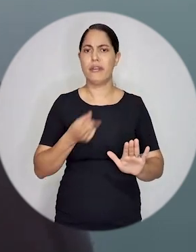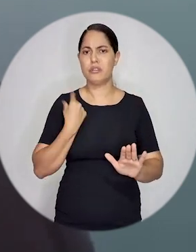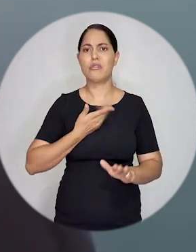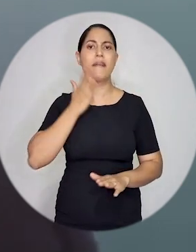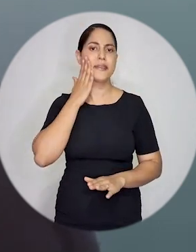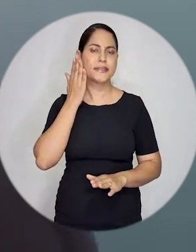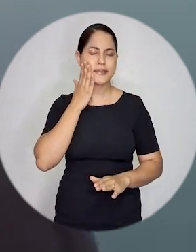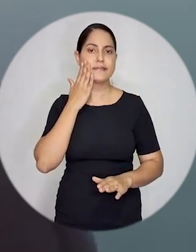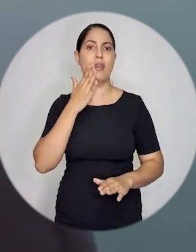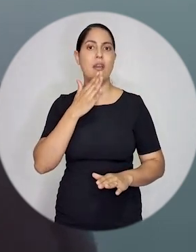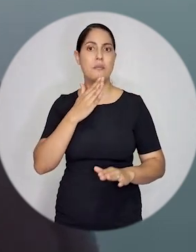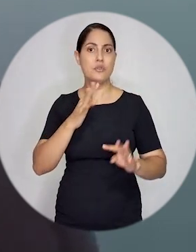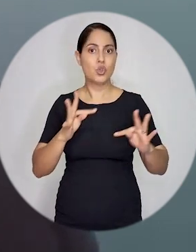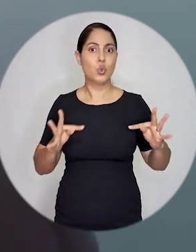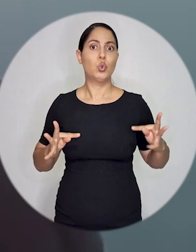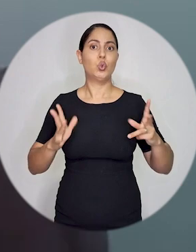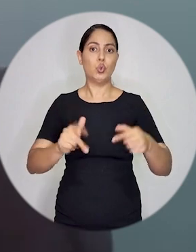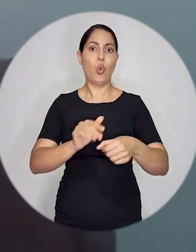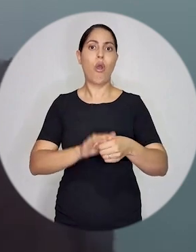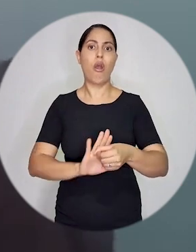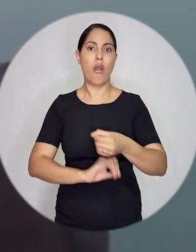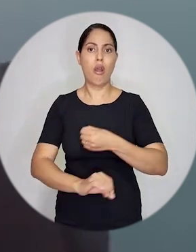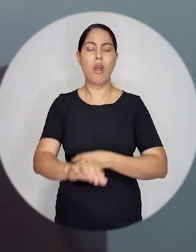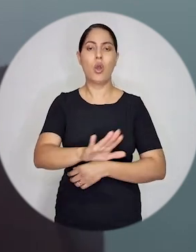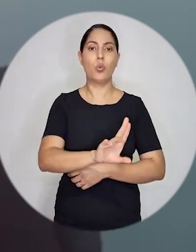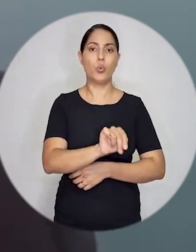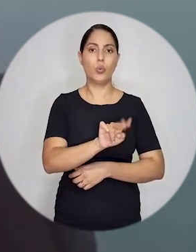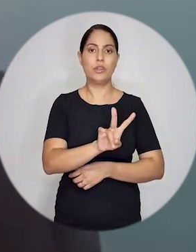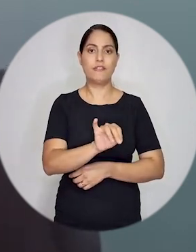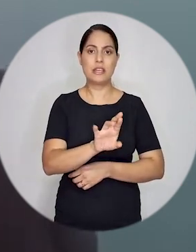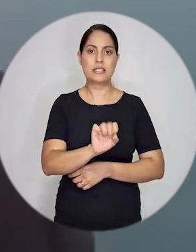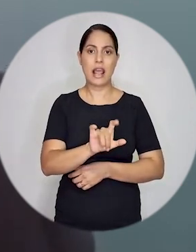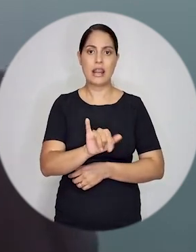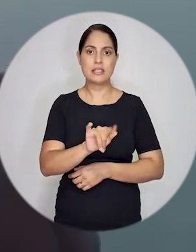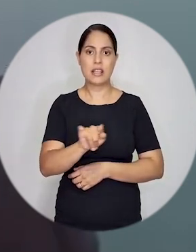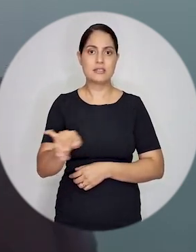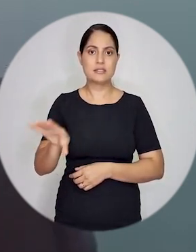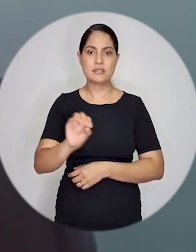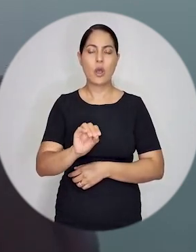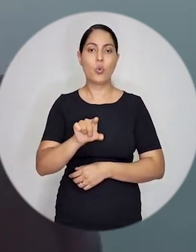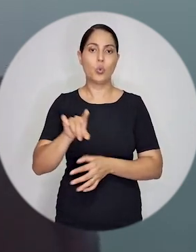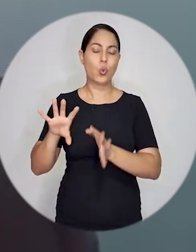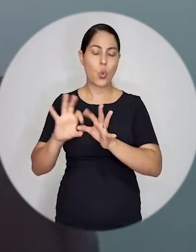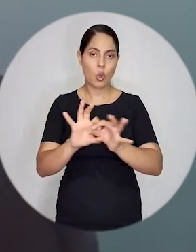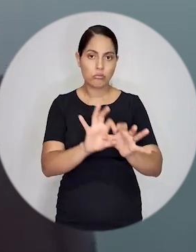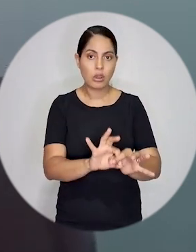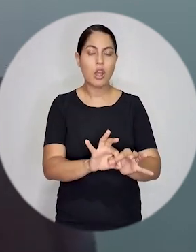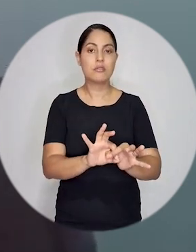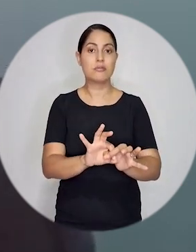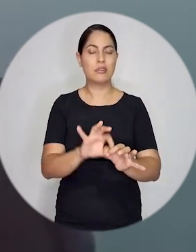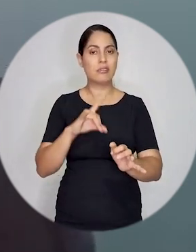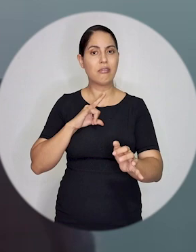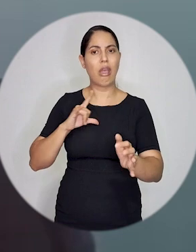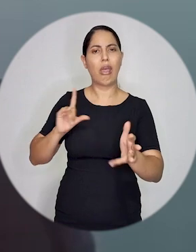a perseguir a universalização é perseguir, a nosso ver, né, diferentes arranjos que tornem